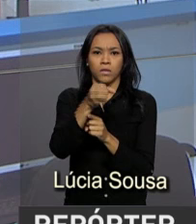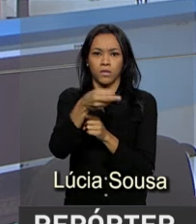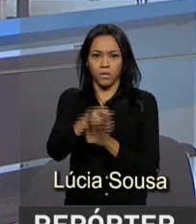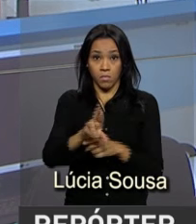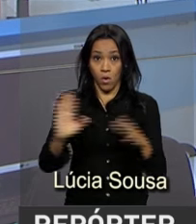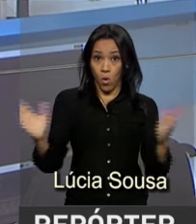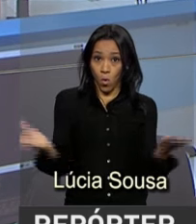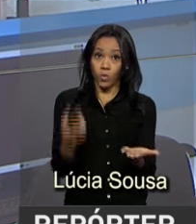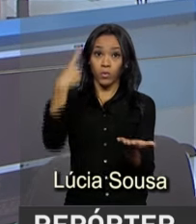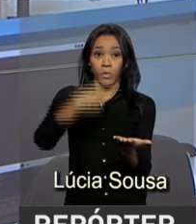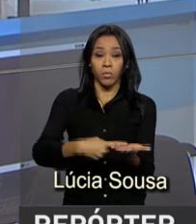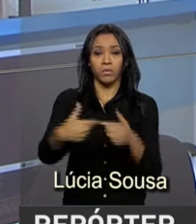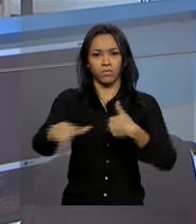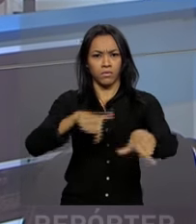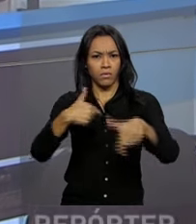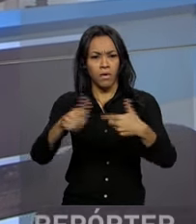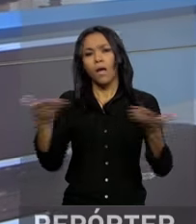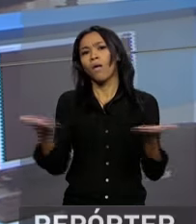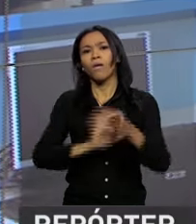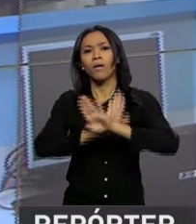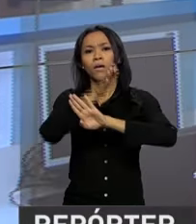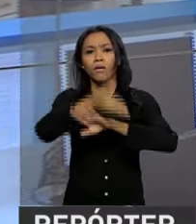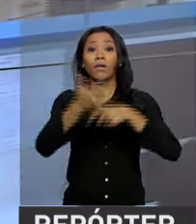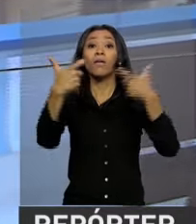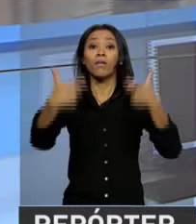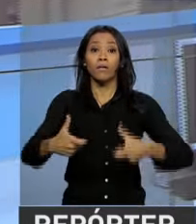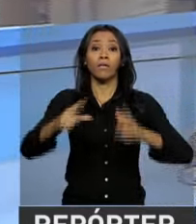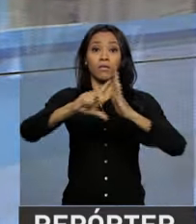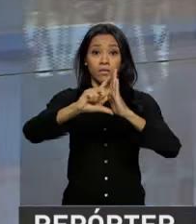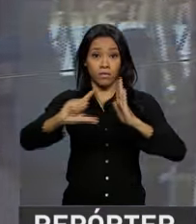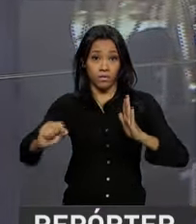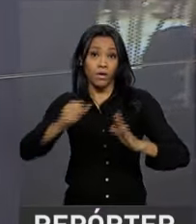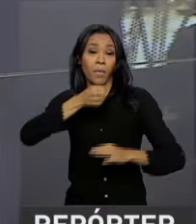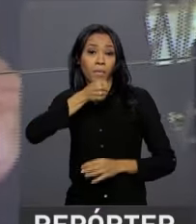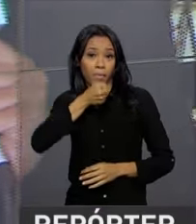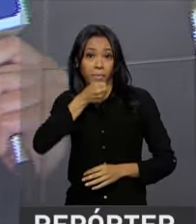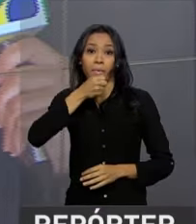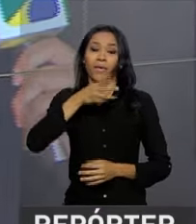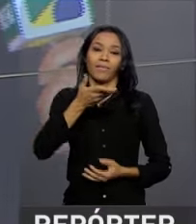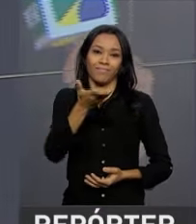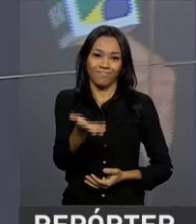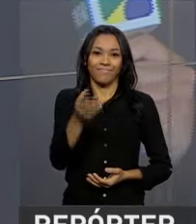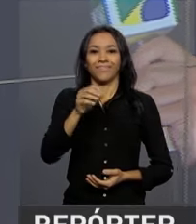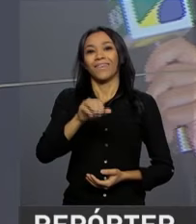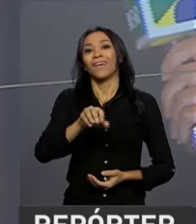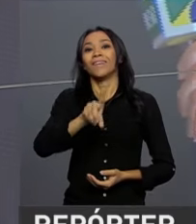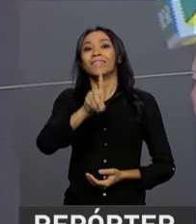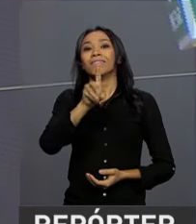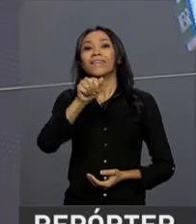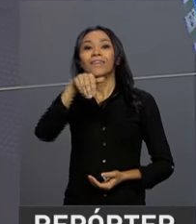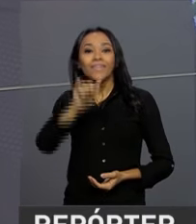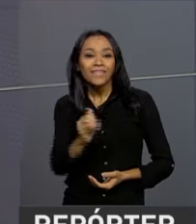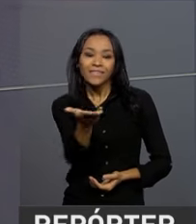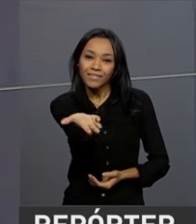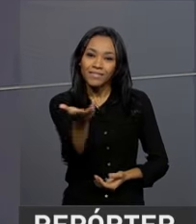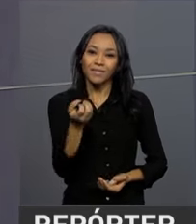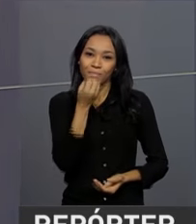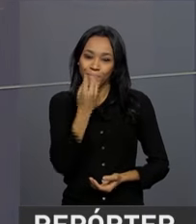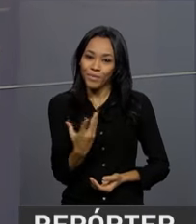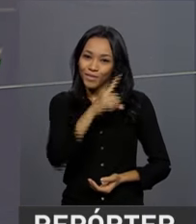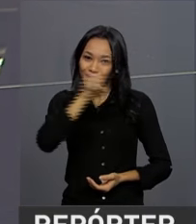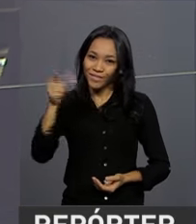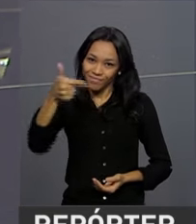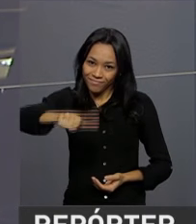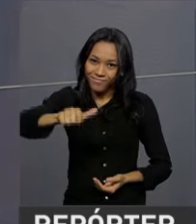hoje em Brasília. Nós vamos direto ao Palácio do Planalto conversar com Daniela Almeida, que tem as informações. Daniela, bom dia mais